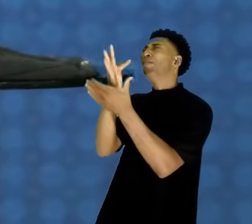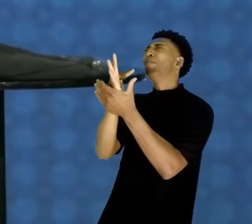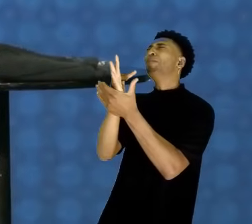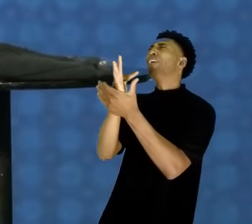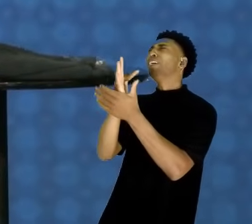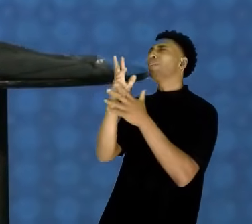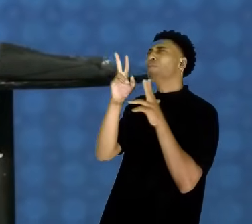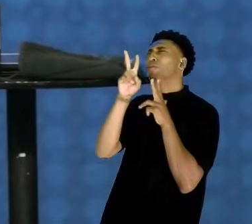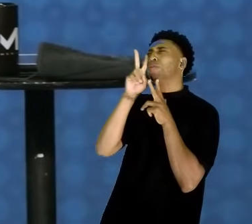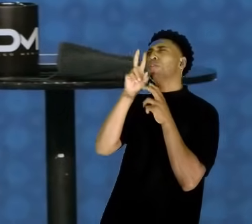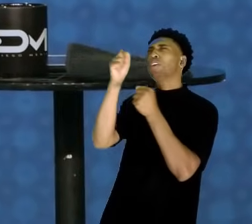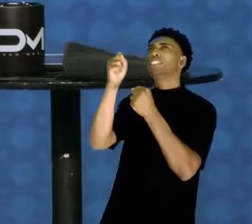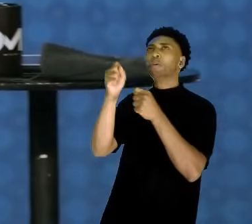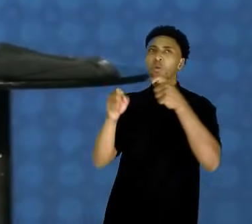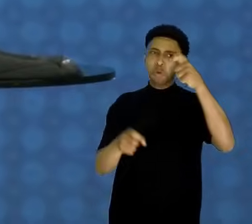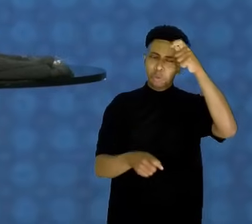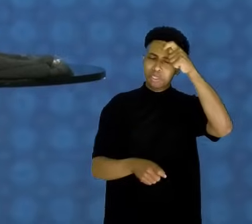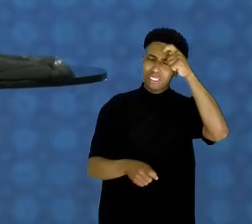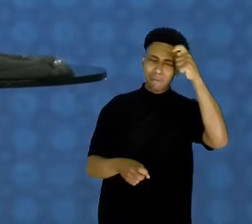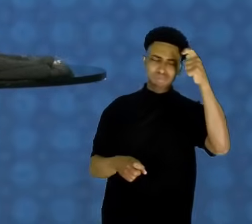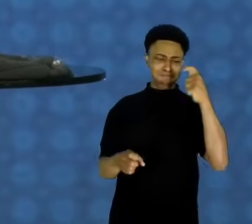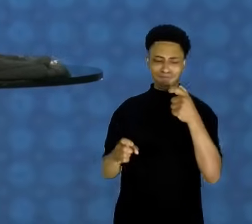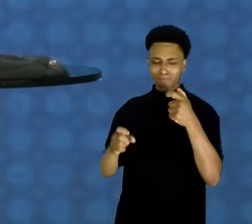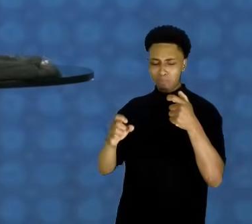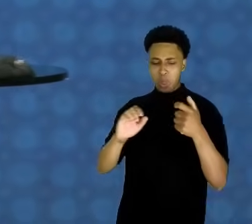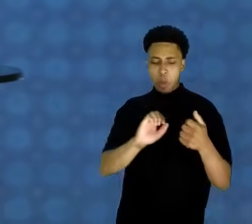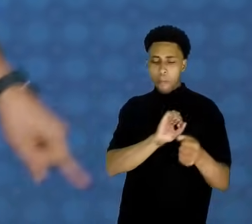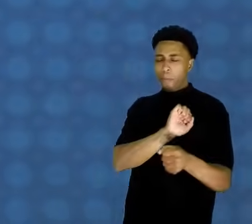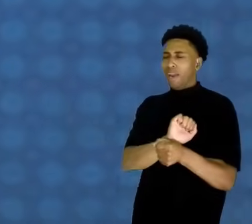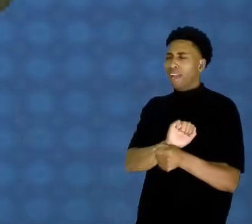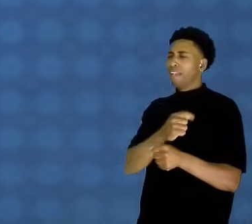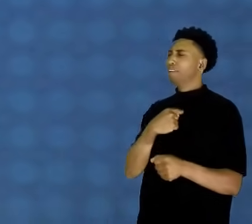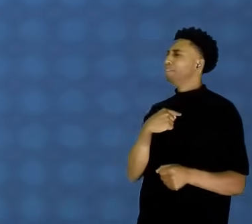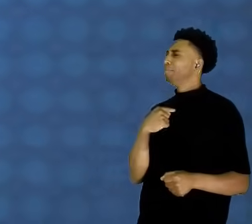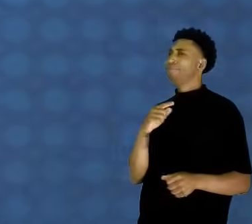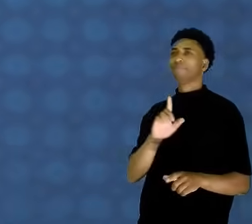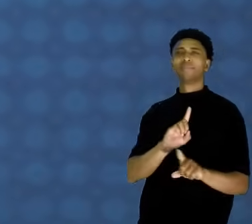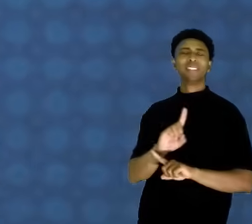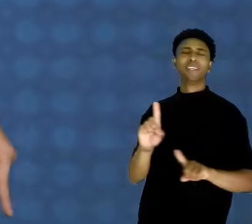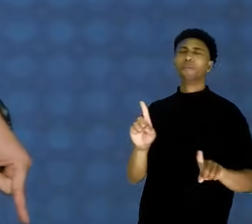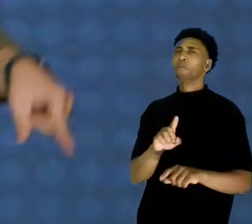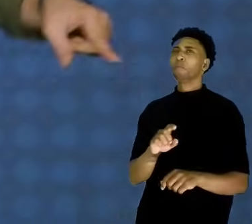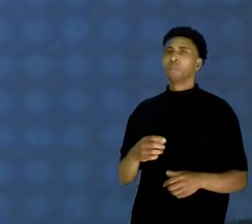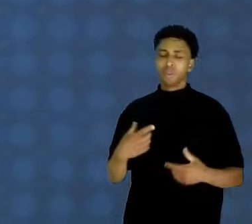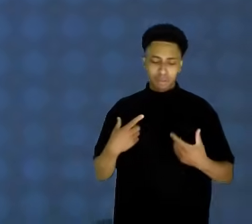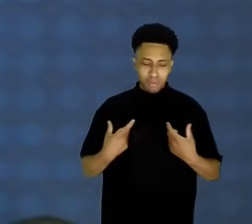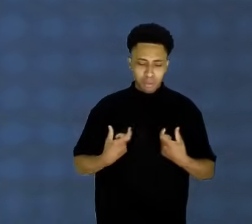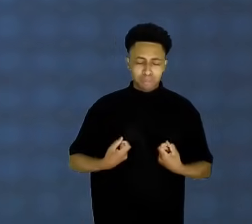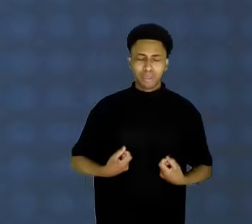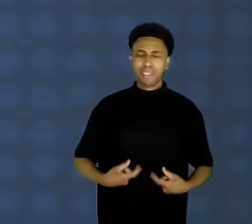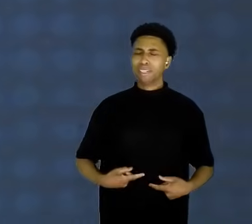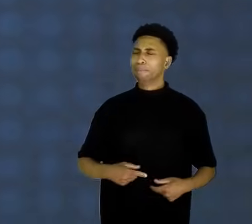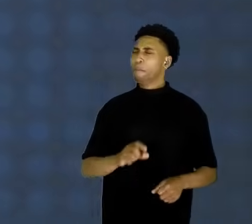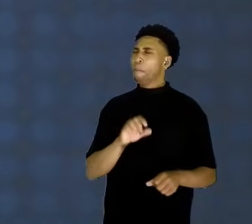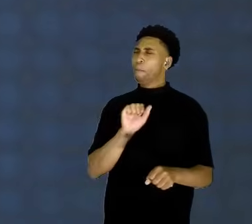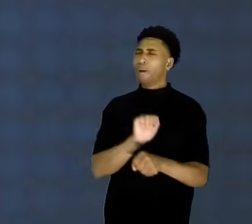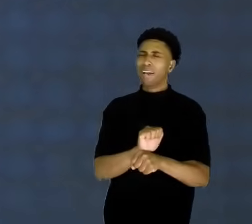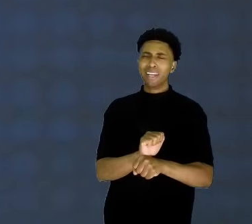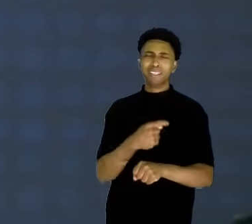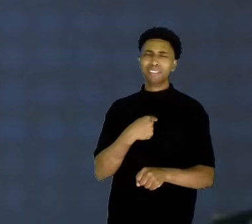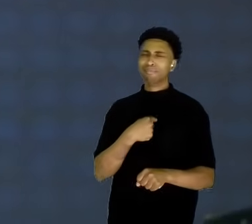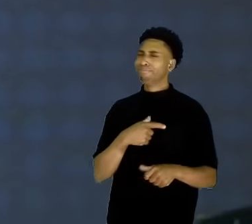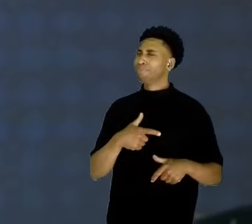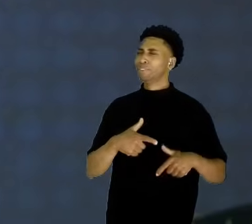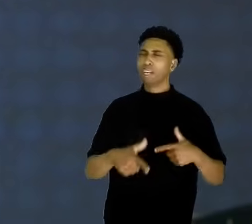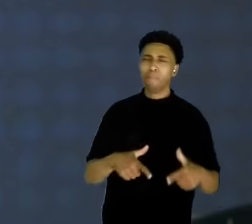indesistível. O diabo não me para, cara feia não me para, o câncer não me para, desemprego não me para.